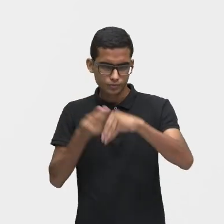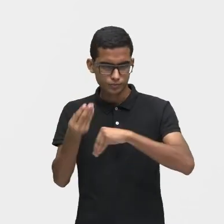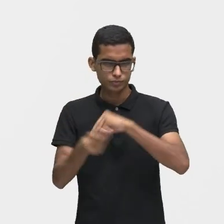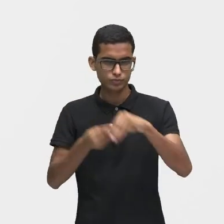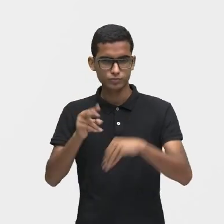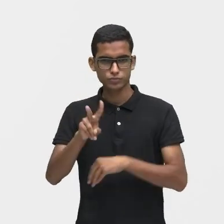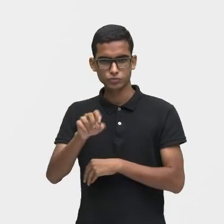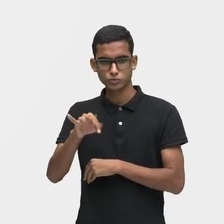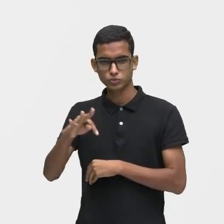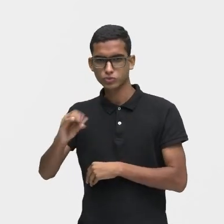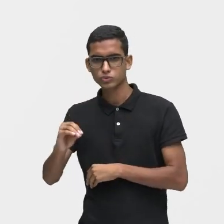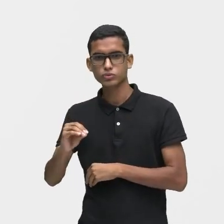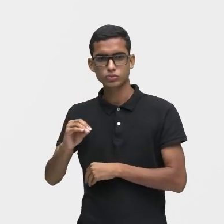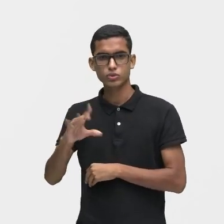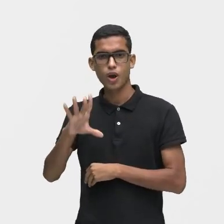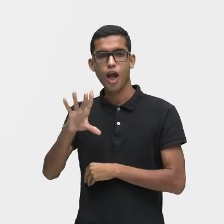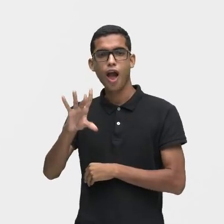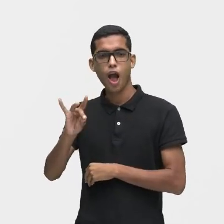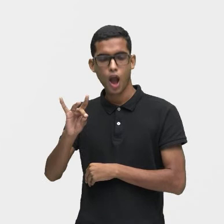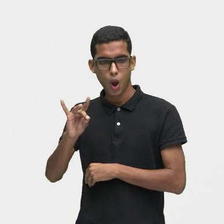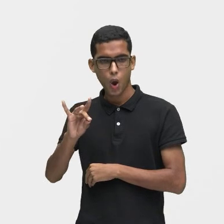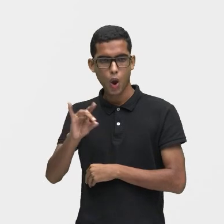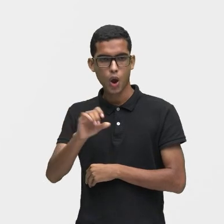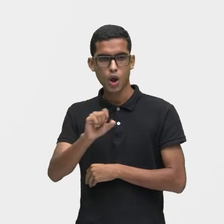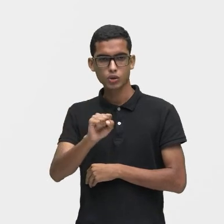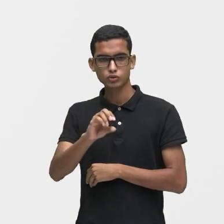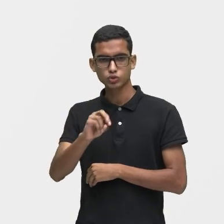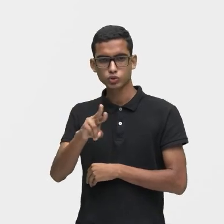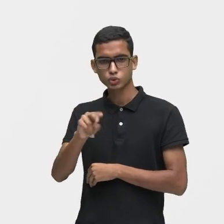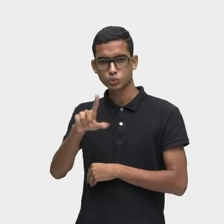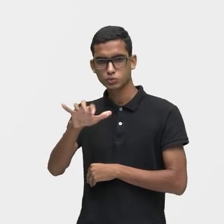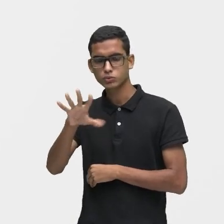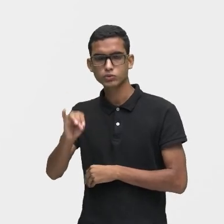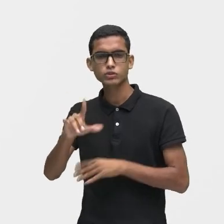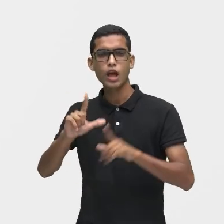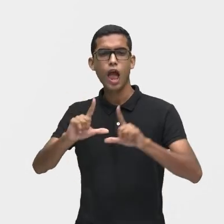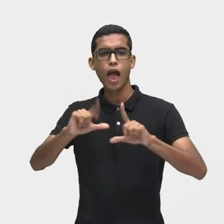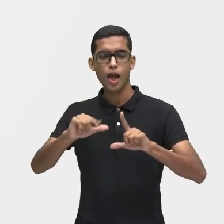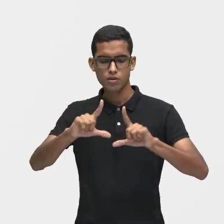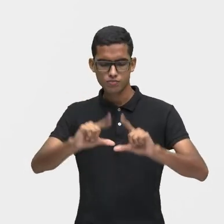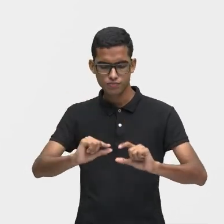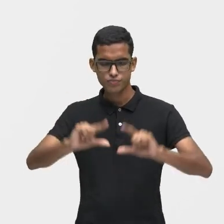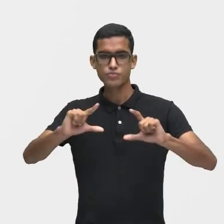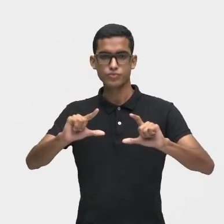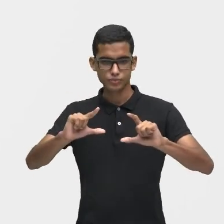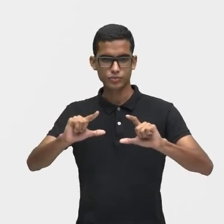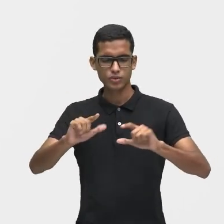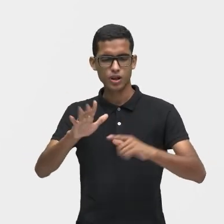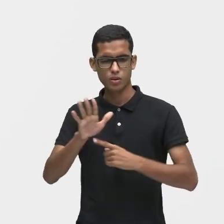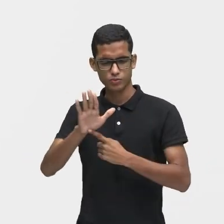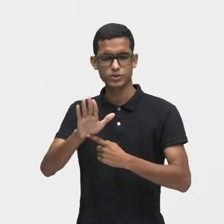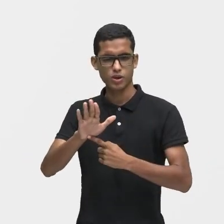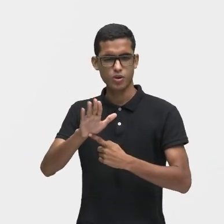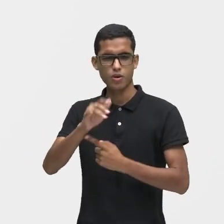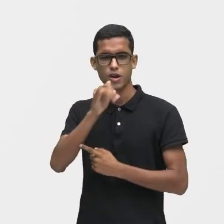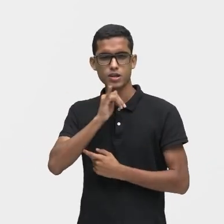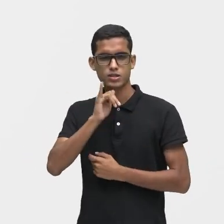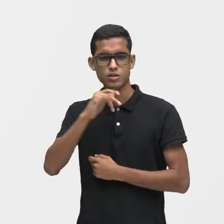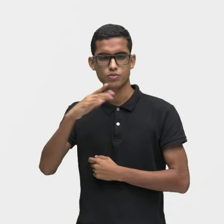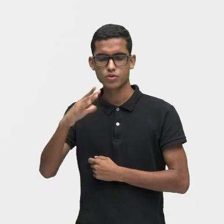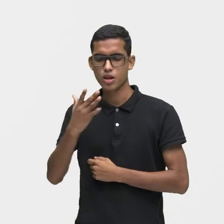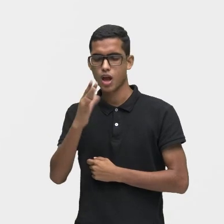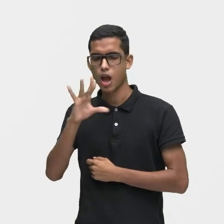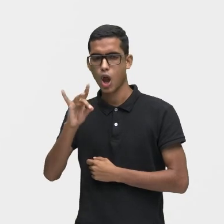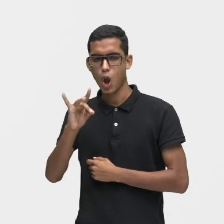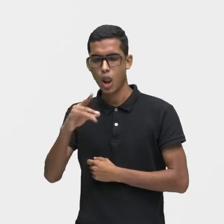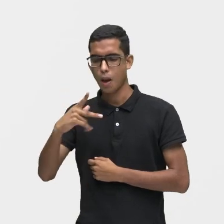cola essa cor na base. Aí nós demos o exemplo da cola polar, não foi isso? E também um